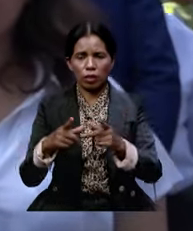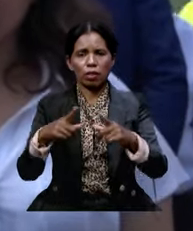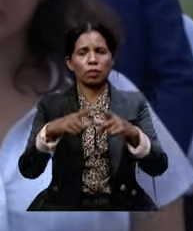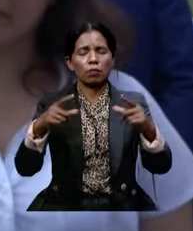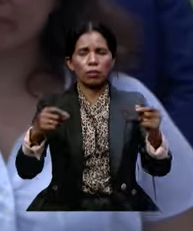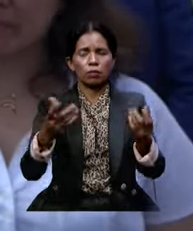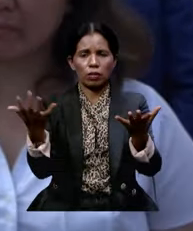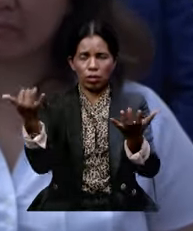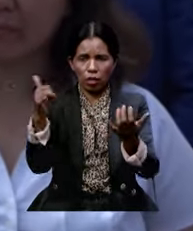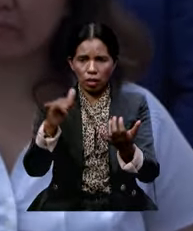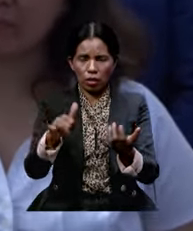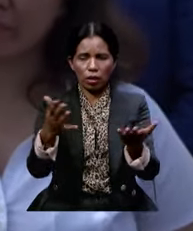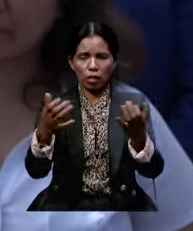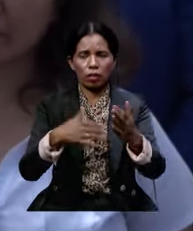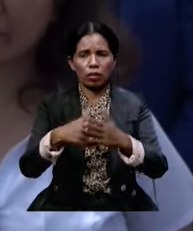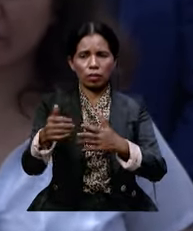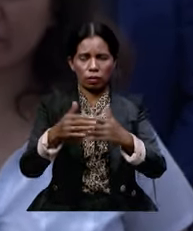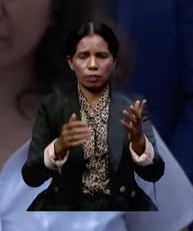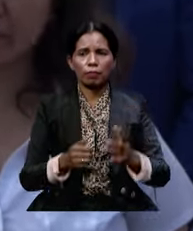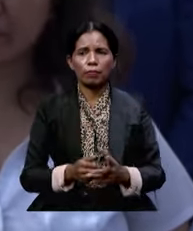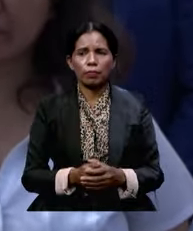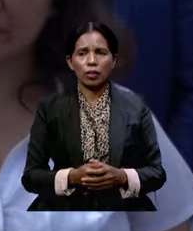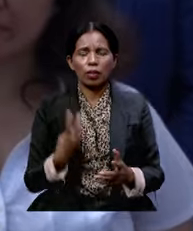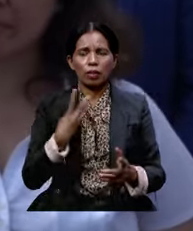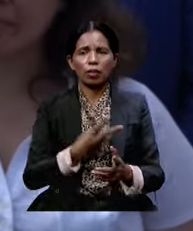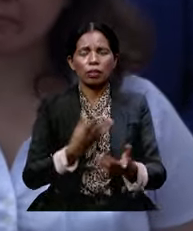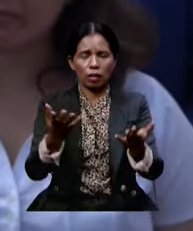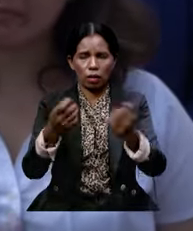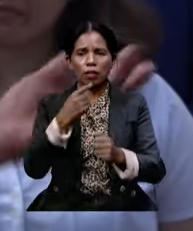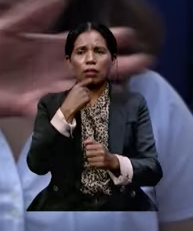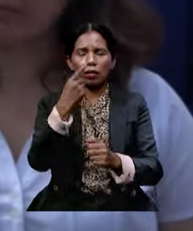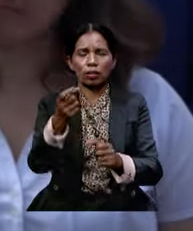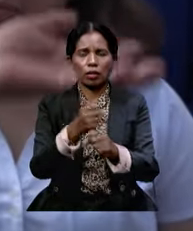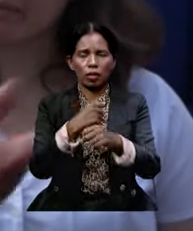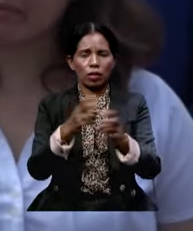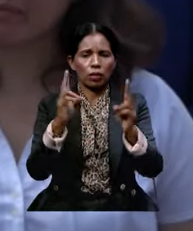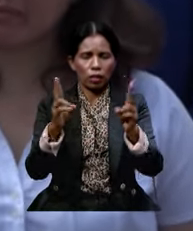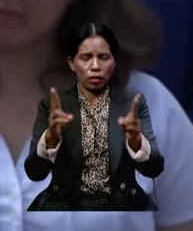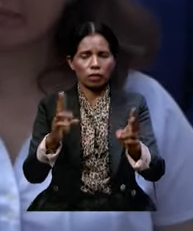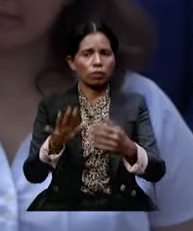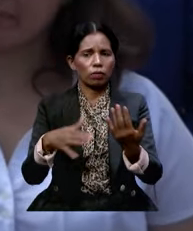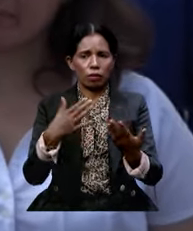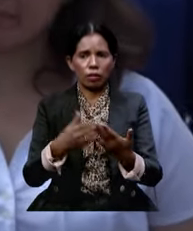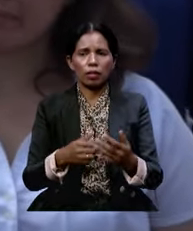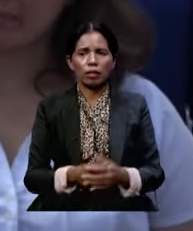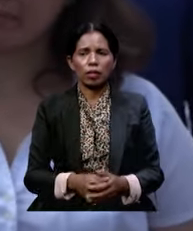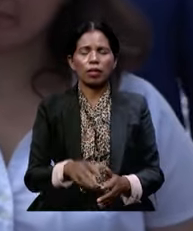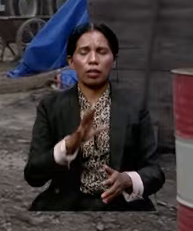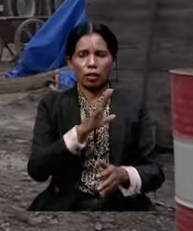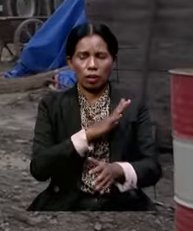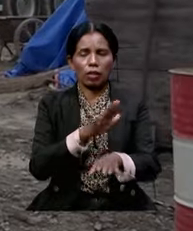cara da ruma e da cara de halalais outro é